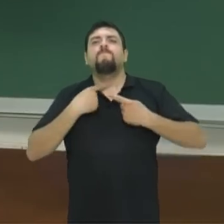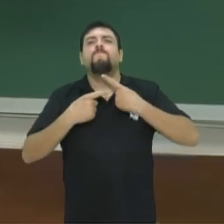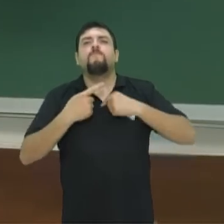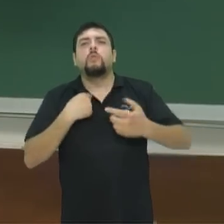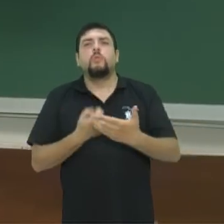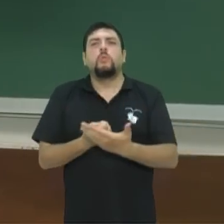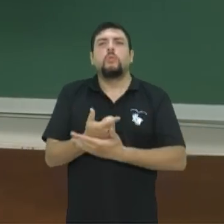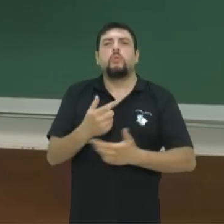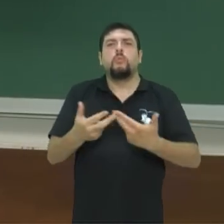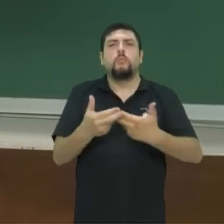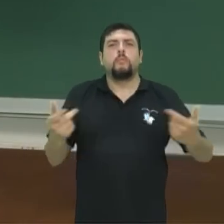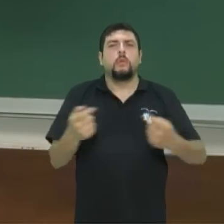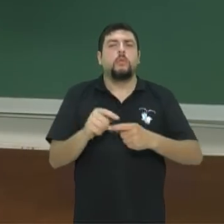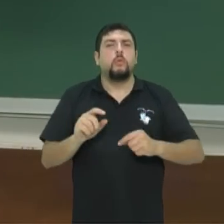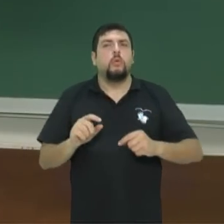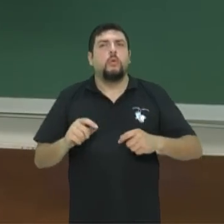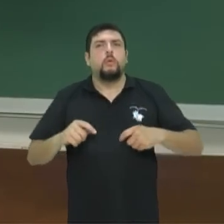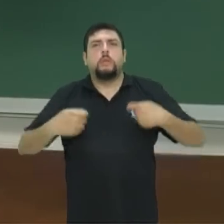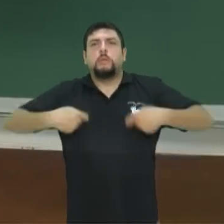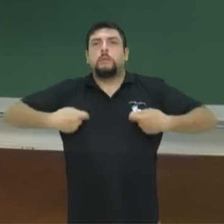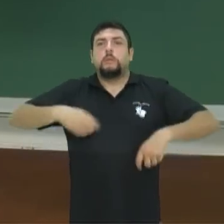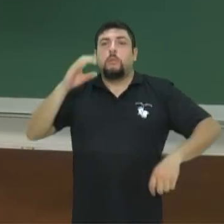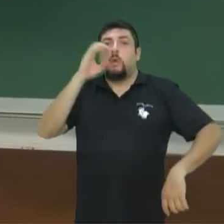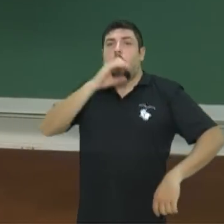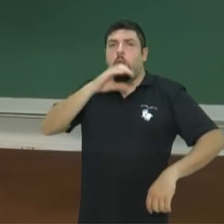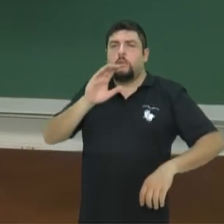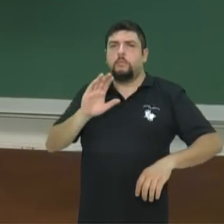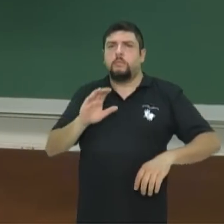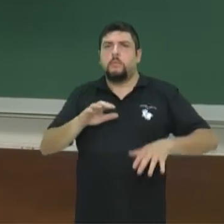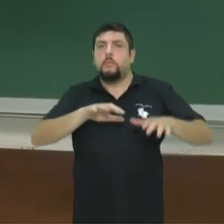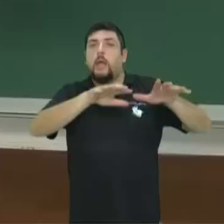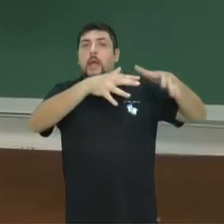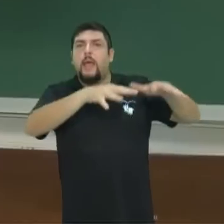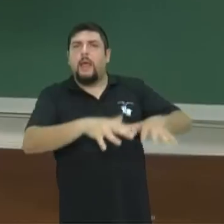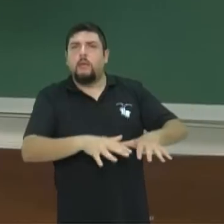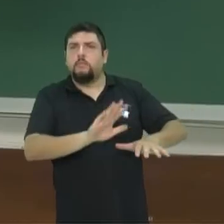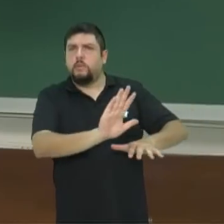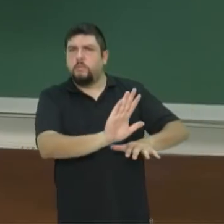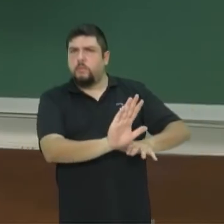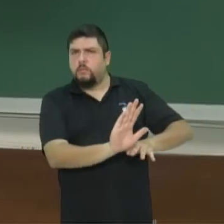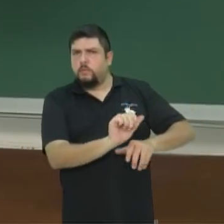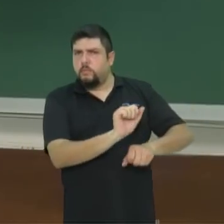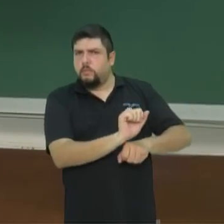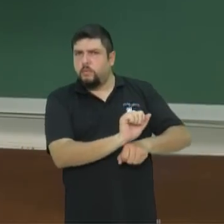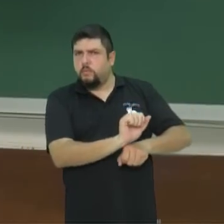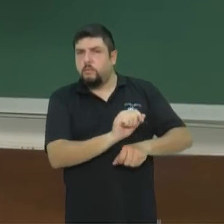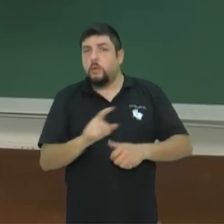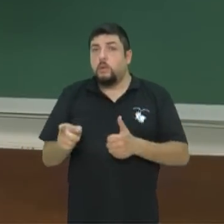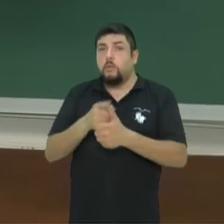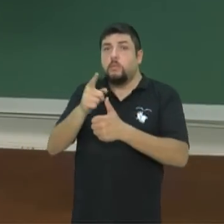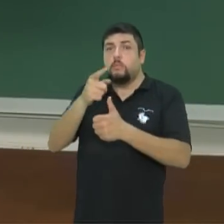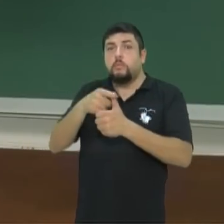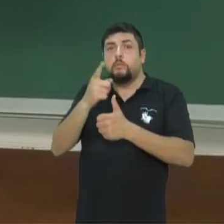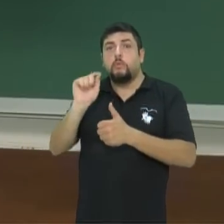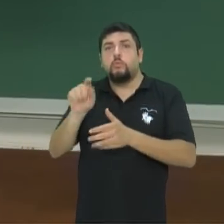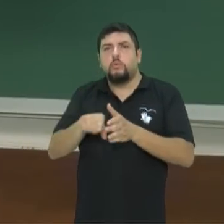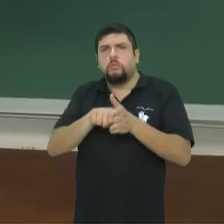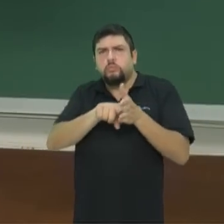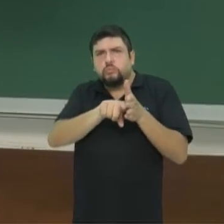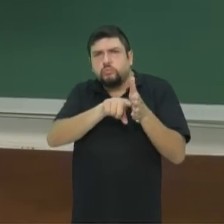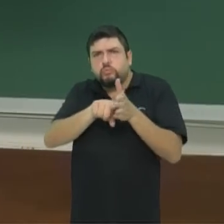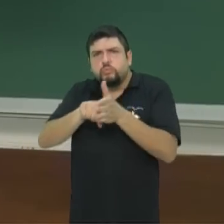aproveitar uma oferta que às vezes não é bem uma oferta. E o que tem que fazer? Pesquisa de preço. Sempre é bom pesquisar, né? Hoje a gente tem a